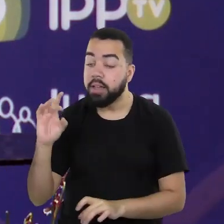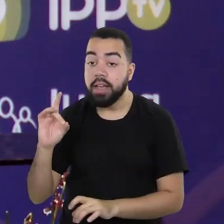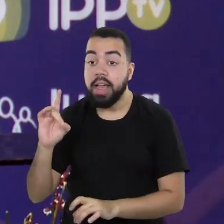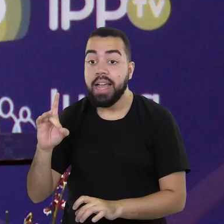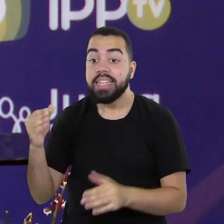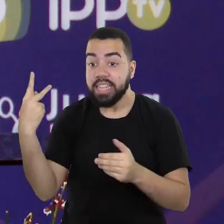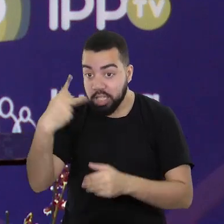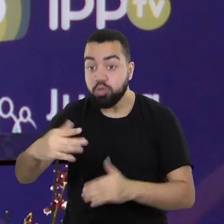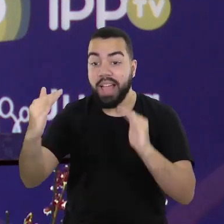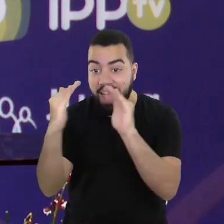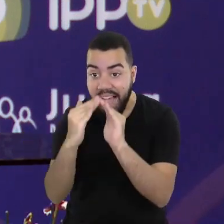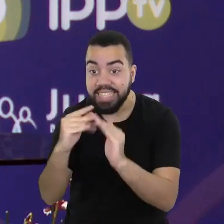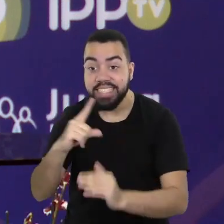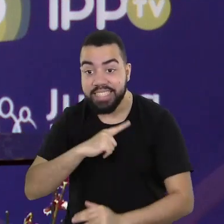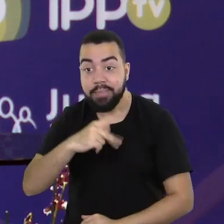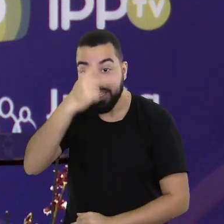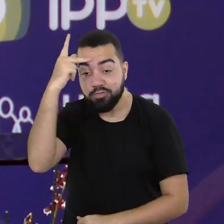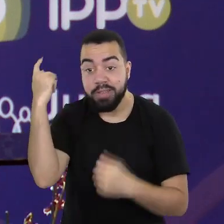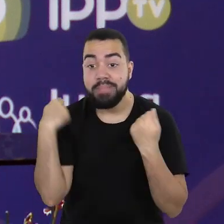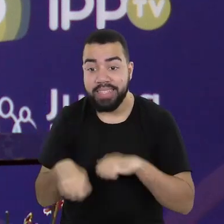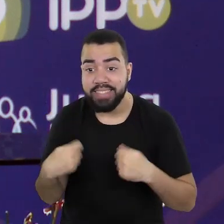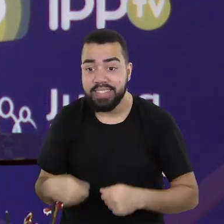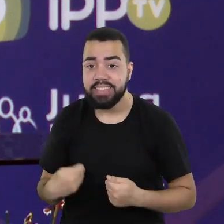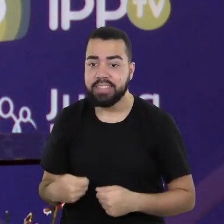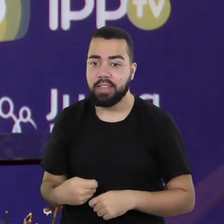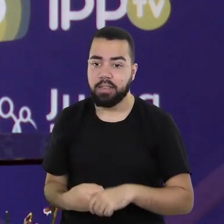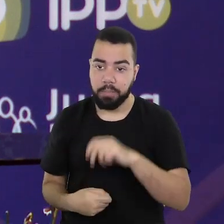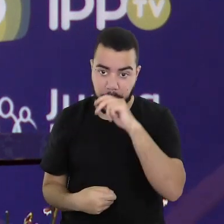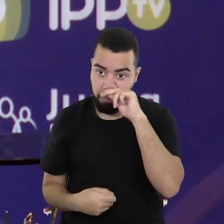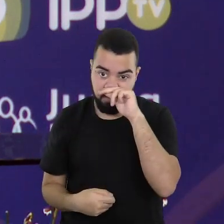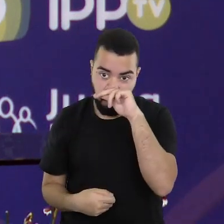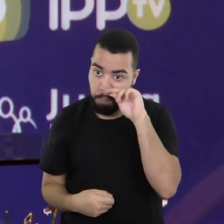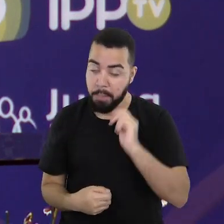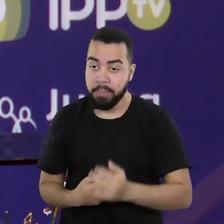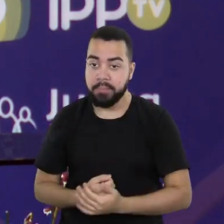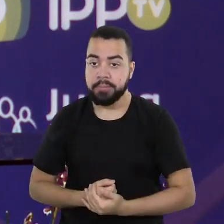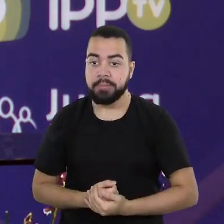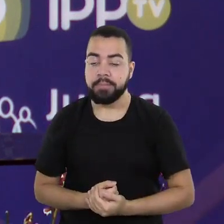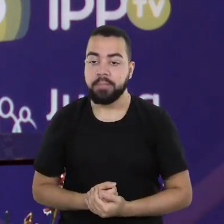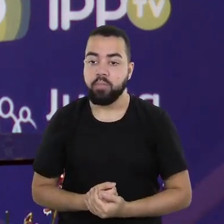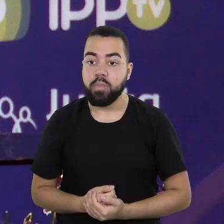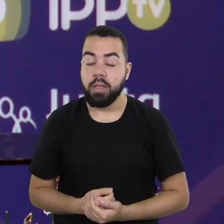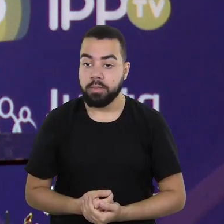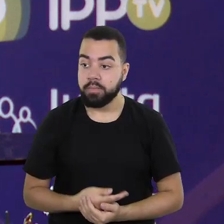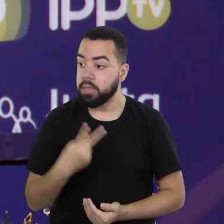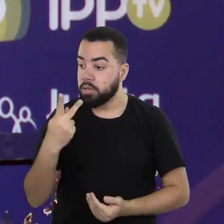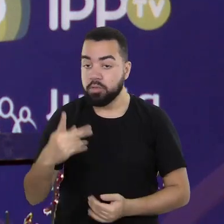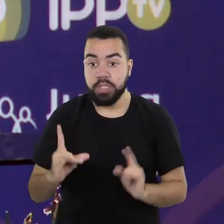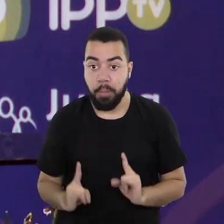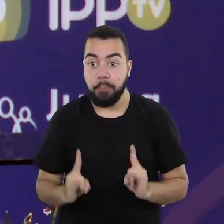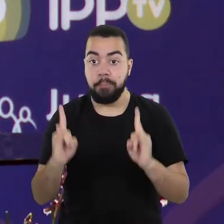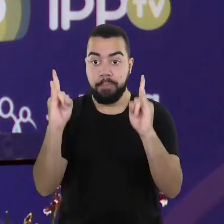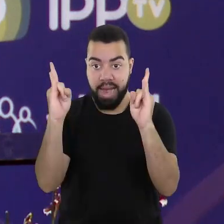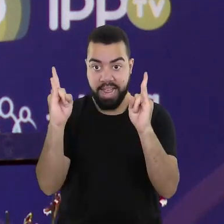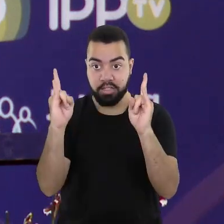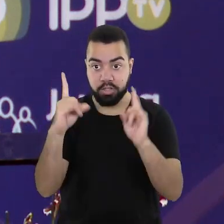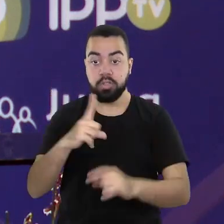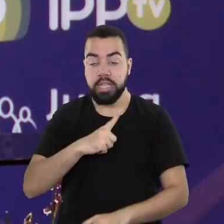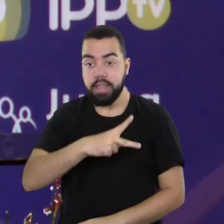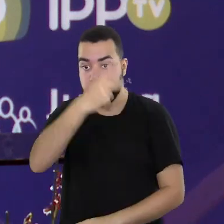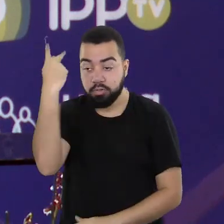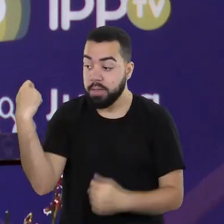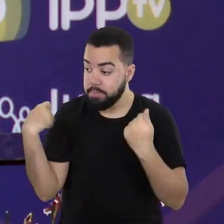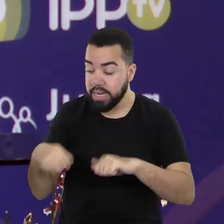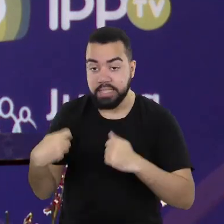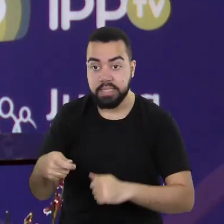pessoas dentro da sua casa que precisam de você. Se você for para o seu condomínio, você vai descobrir que há pessoas ali que precisam